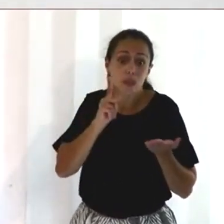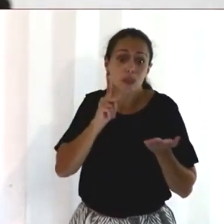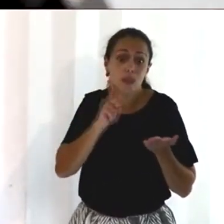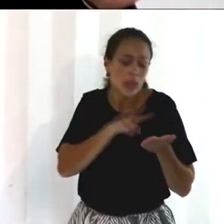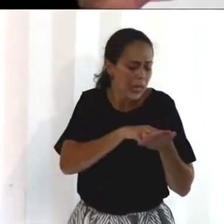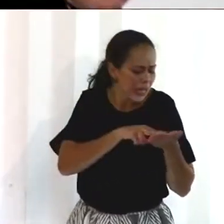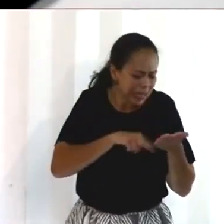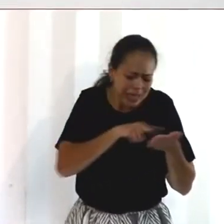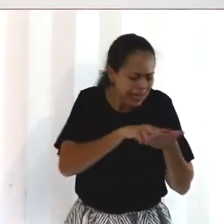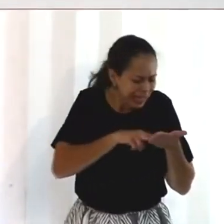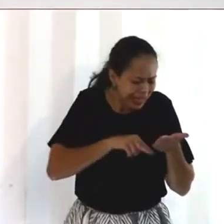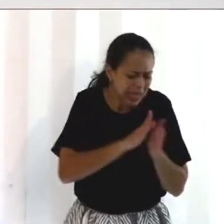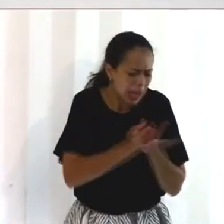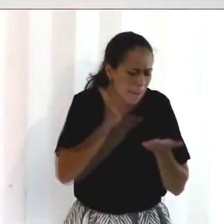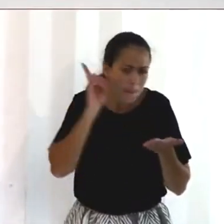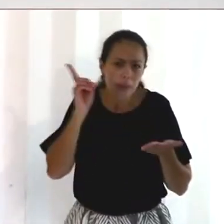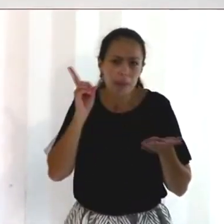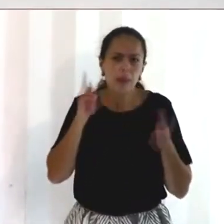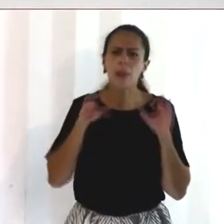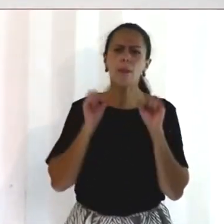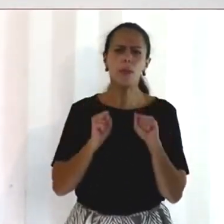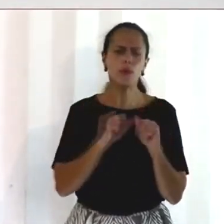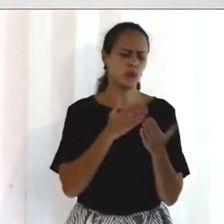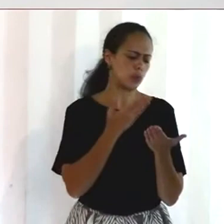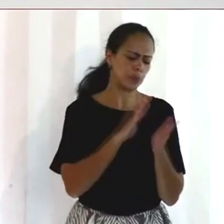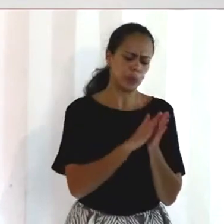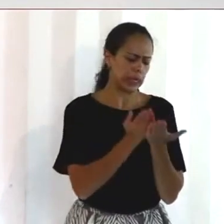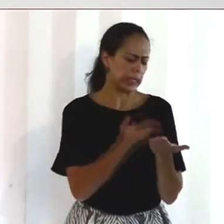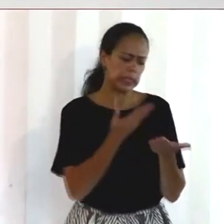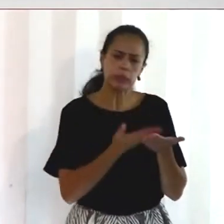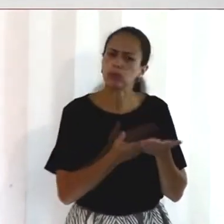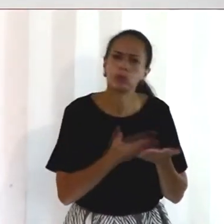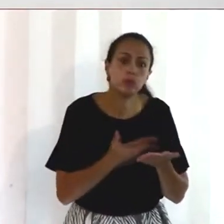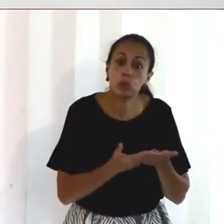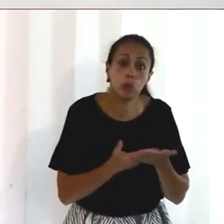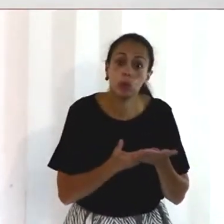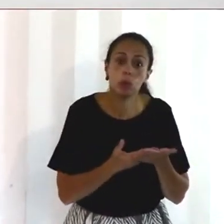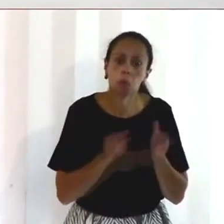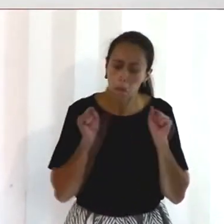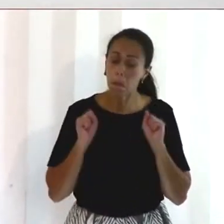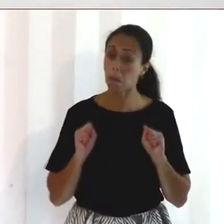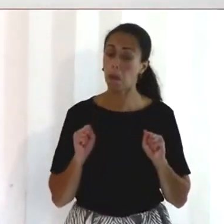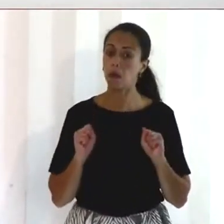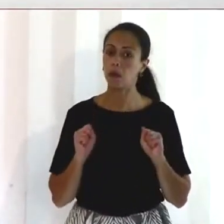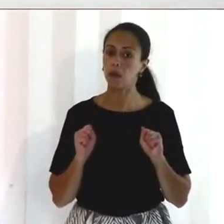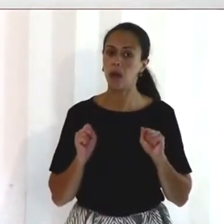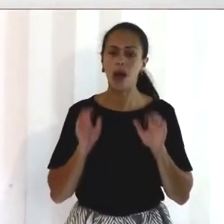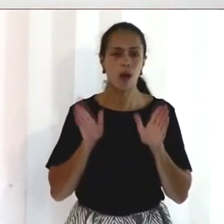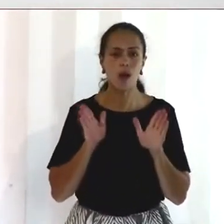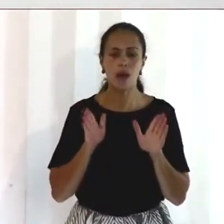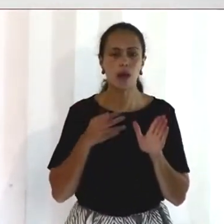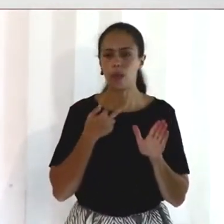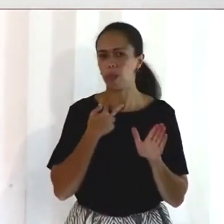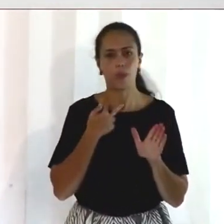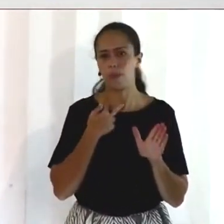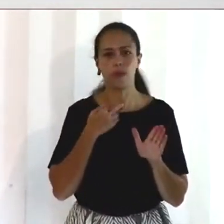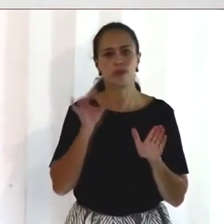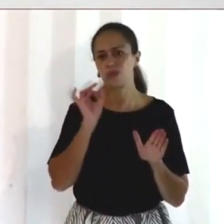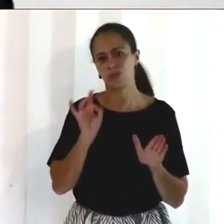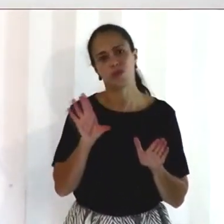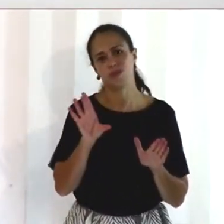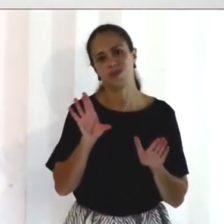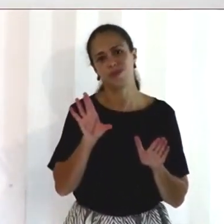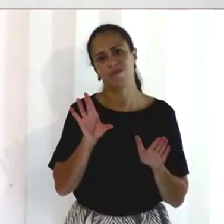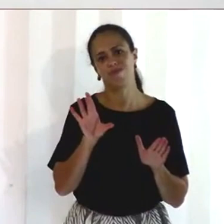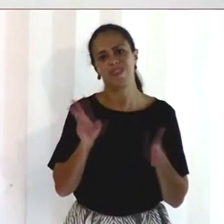pode ler muitos comentários, você pode ler muitos autores, tem, são muitos. Mas você não pode ler nenhum comentário, nenhum autor, se você antes